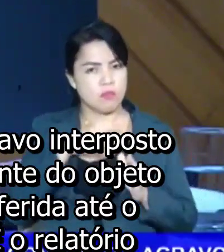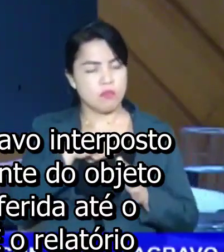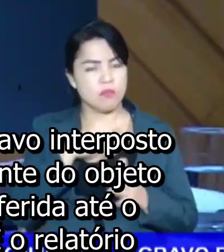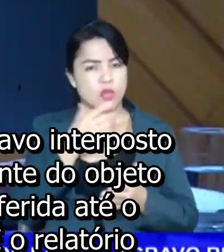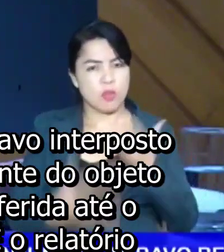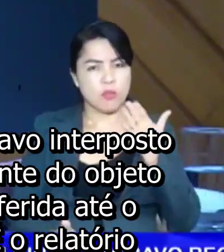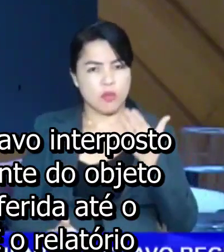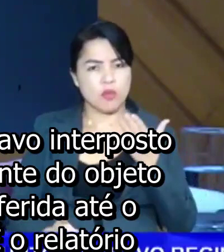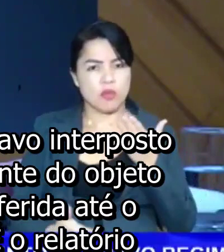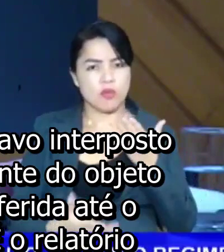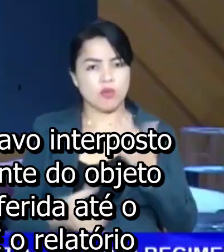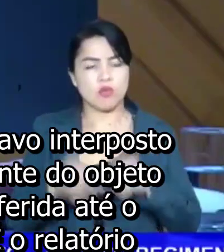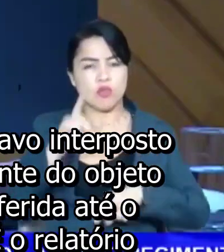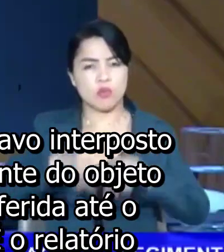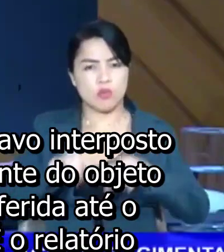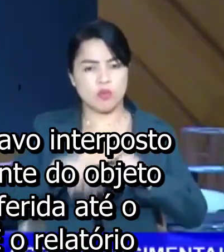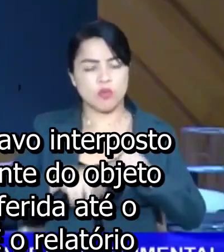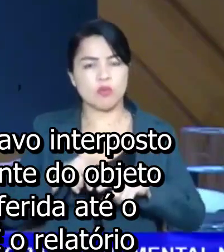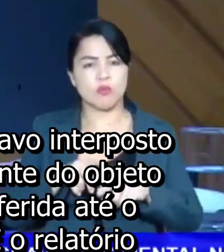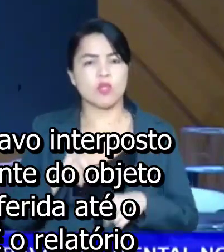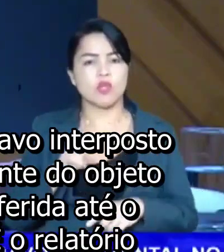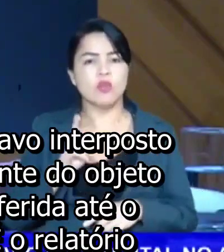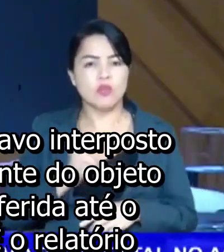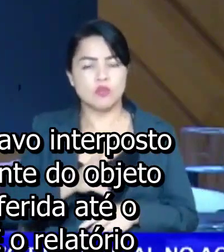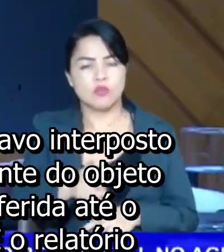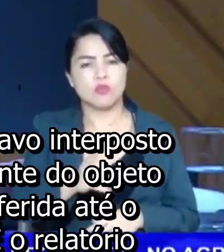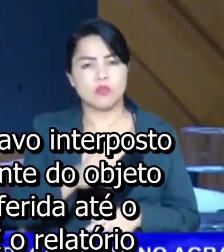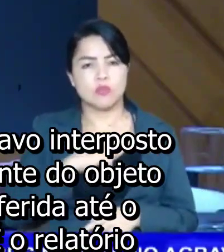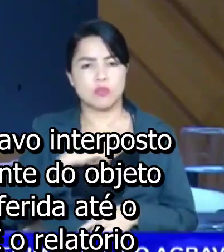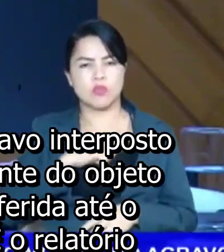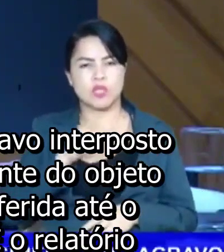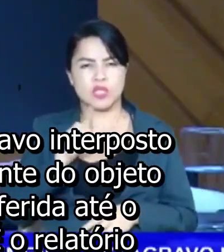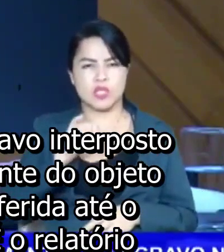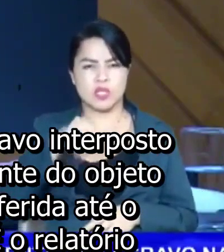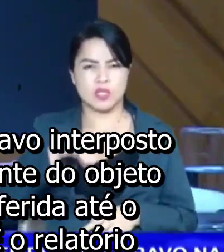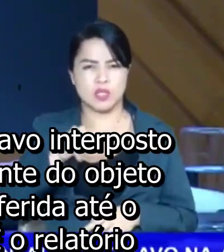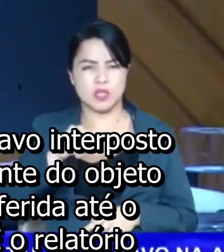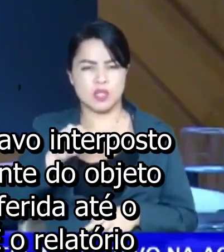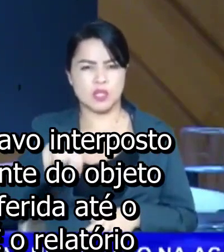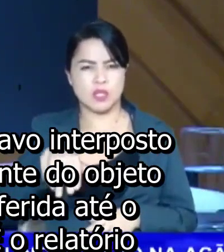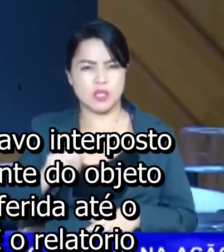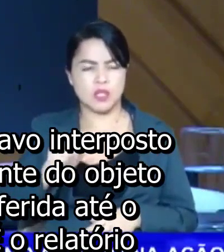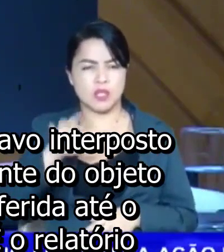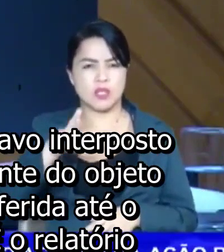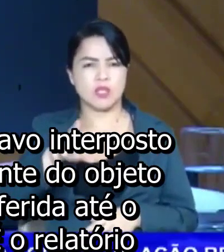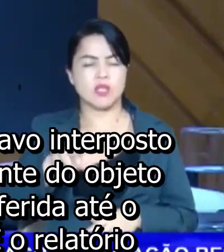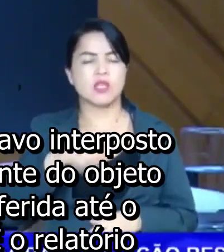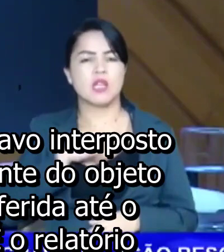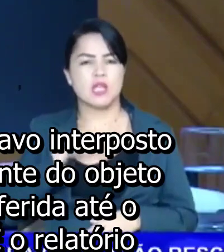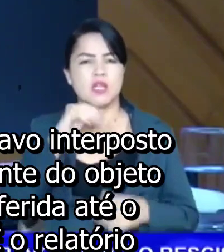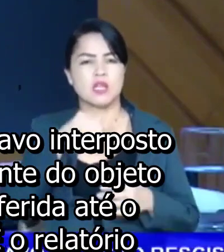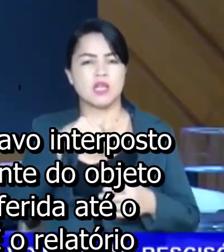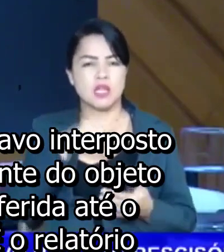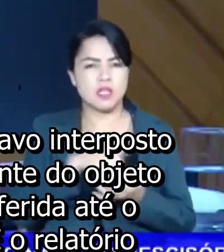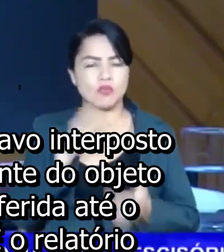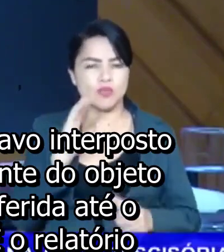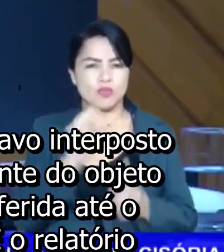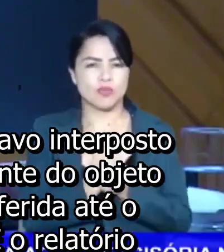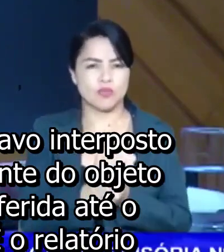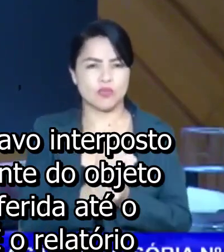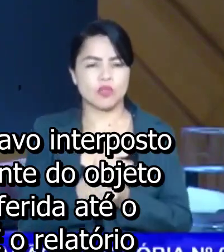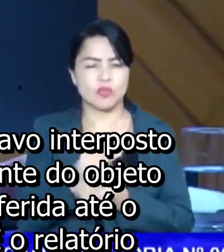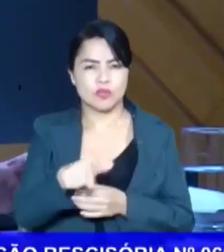perda superveniente do objeto, para manter a suspensão da liminar anteriormente deferida até o julgamento da decisão de mérito da causa principal.